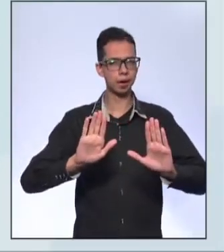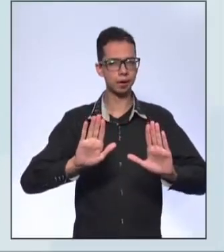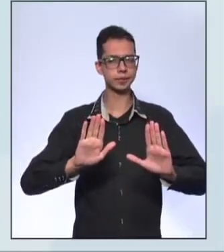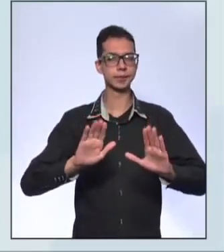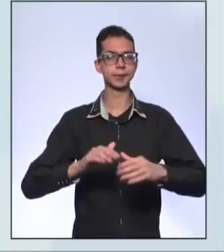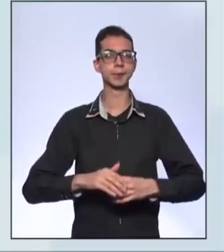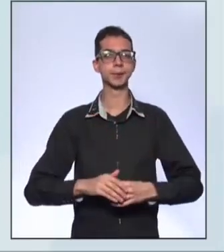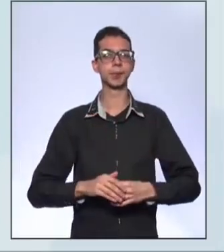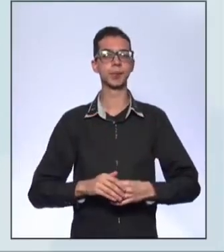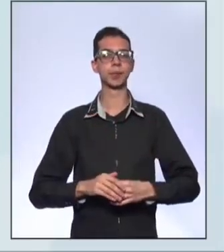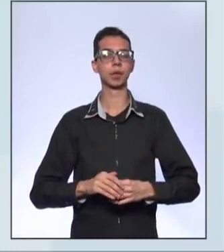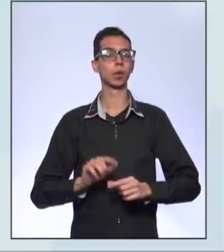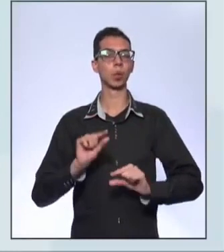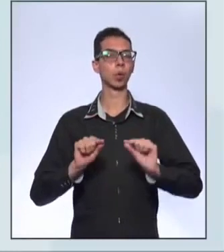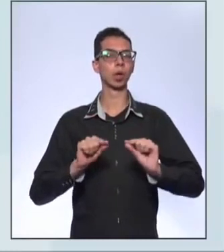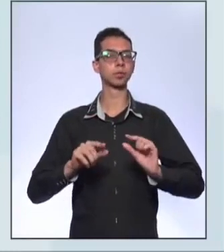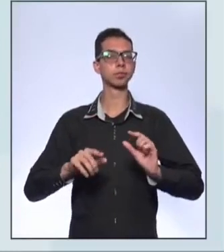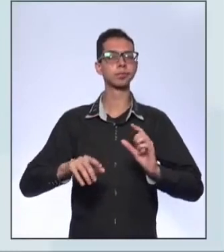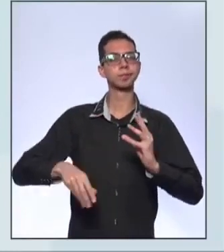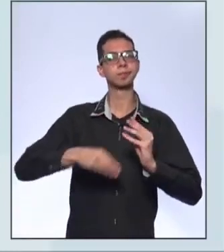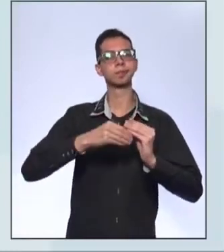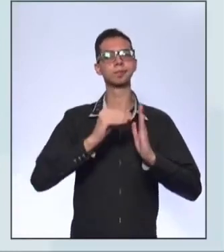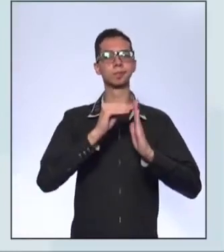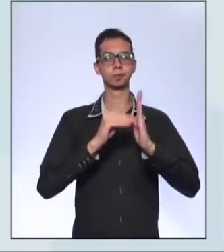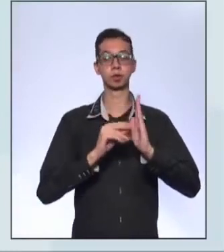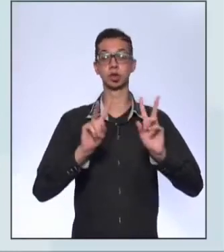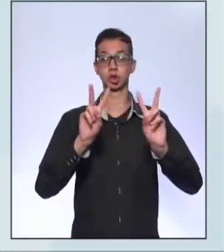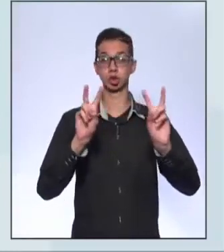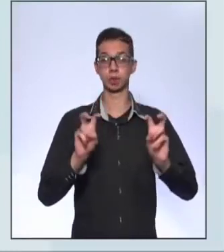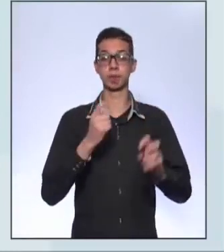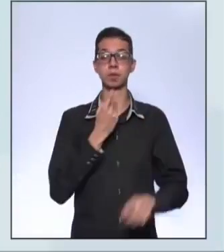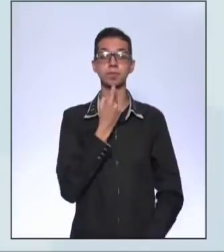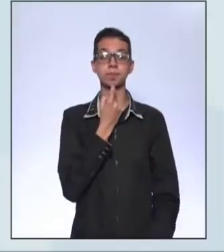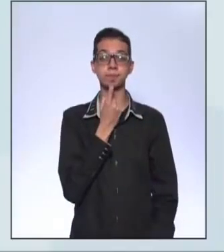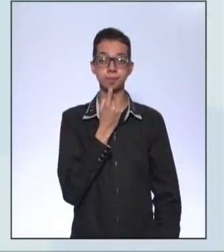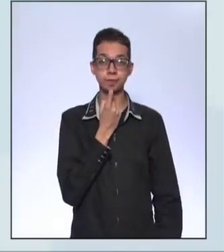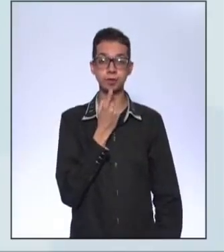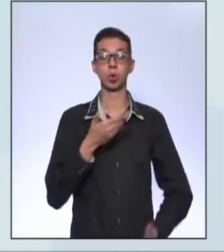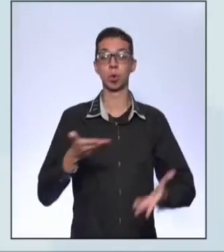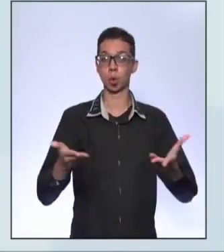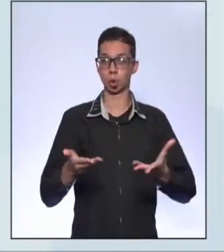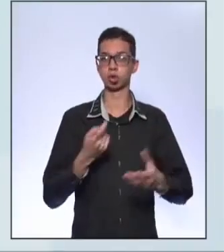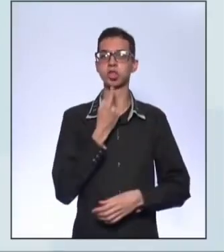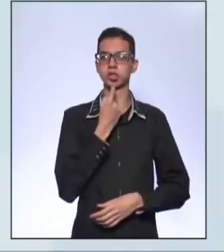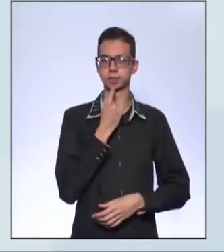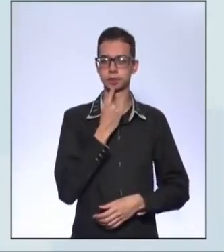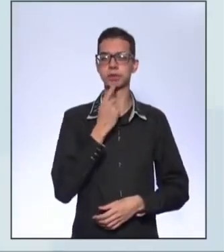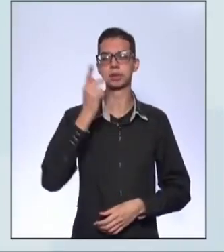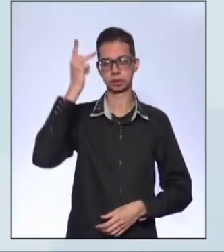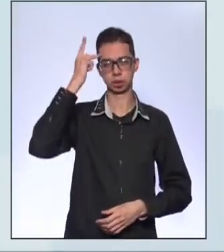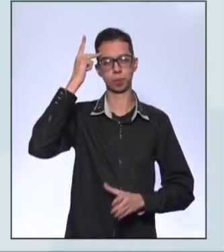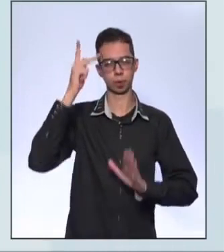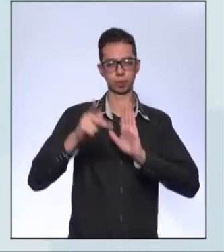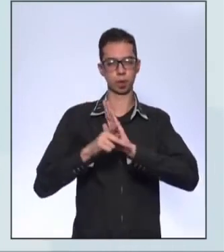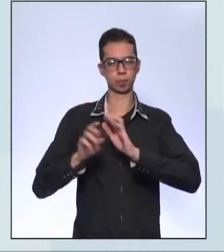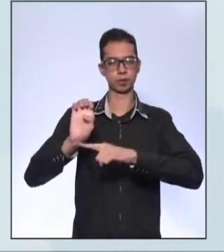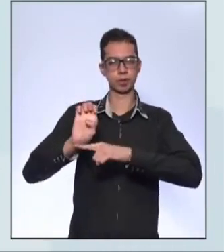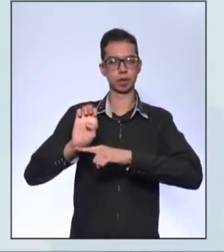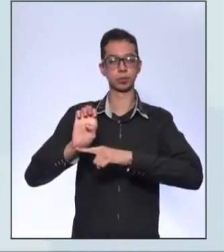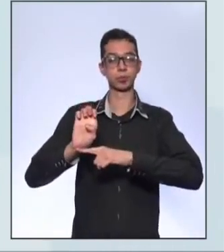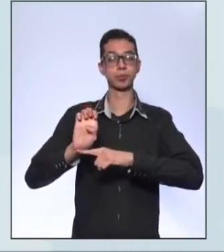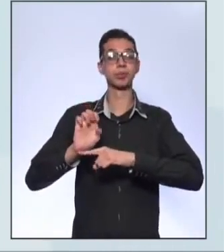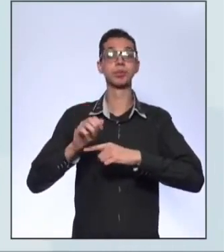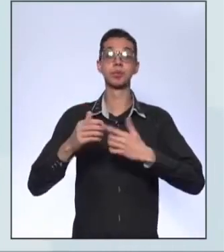que a gente acrescenta é a questão da de Campinas para Campinas hoje que ama a cidade paulista ela